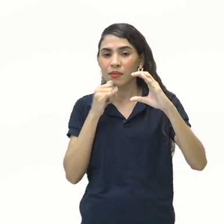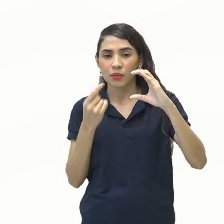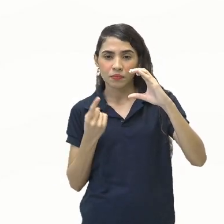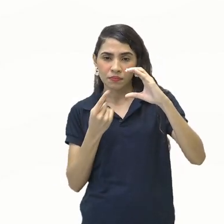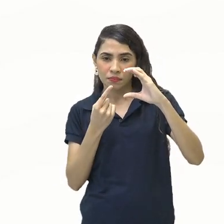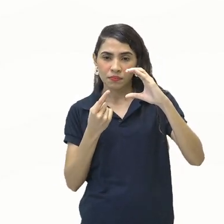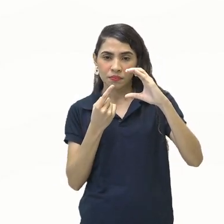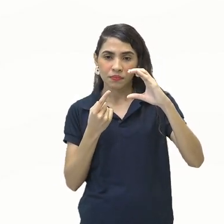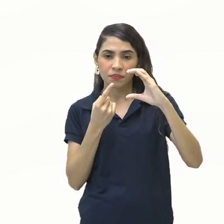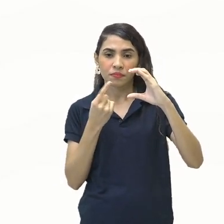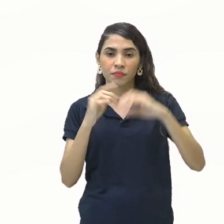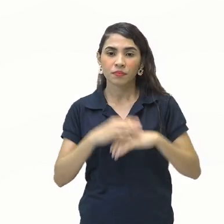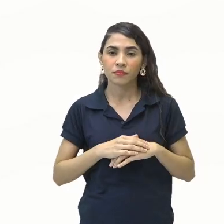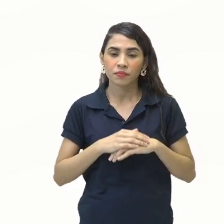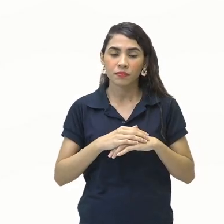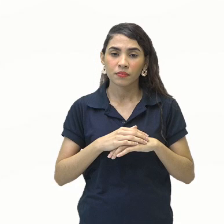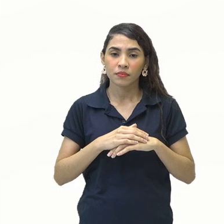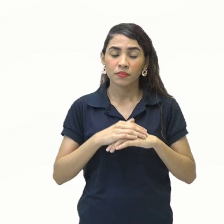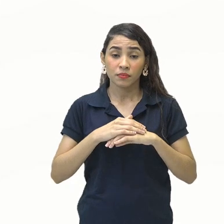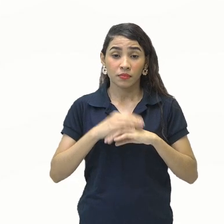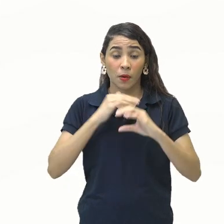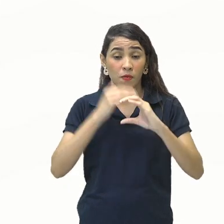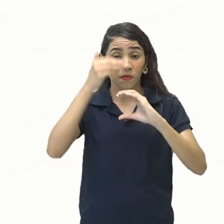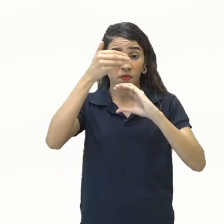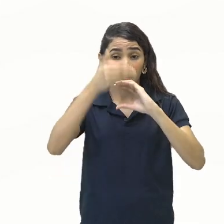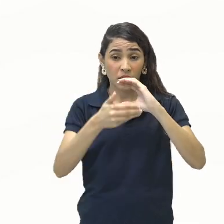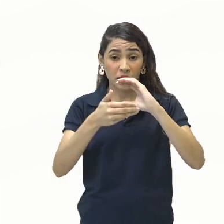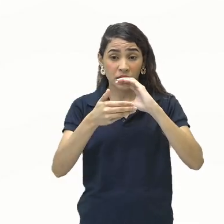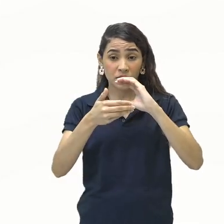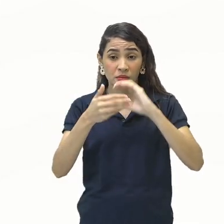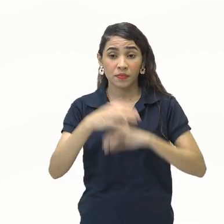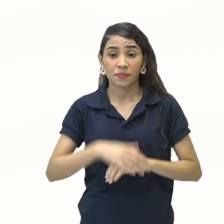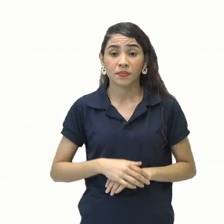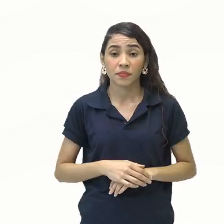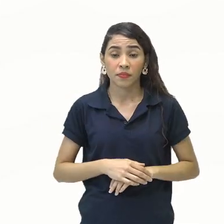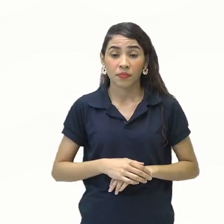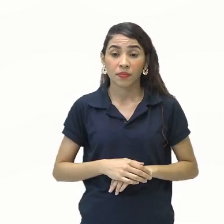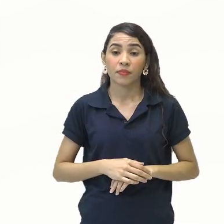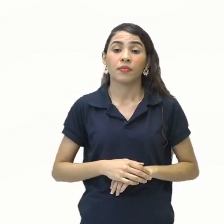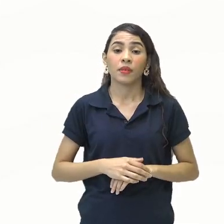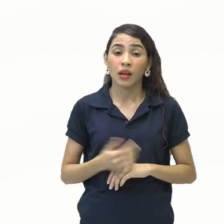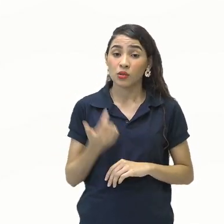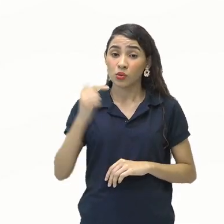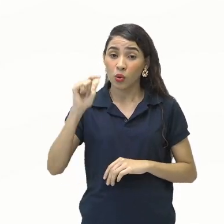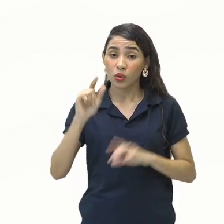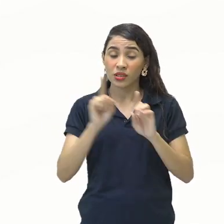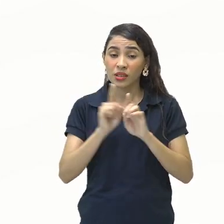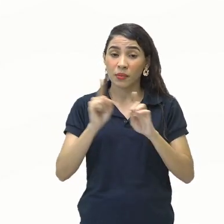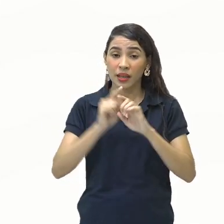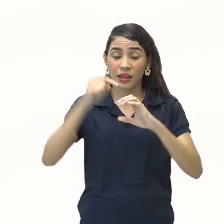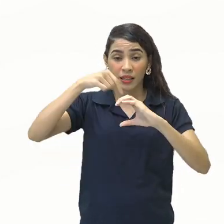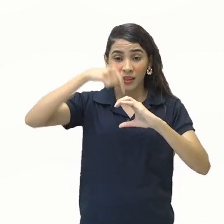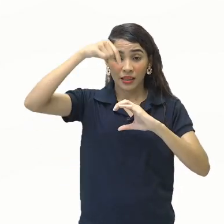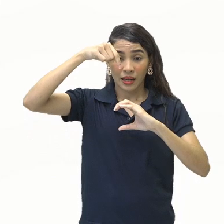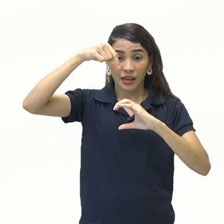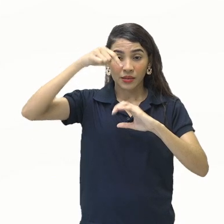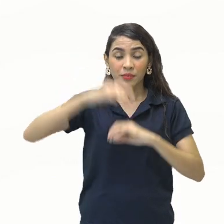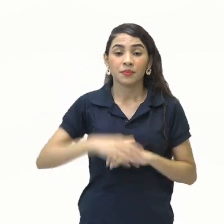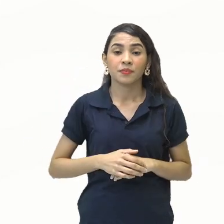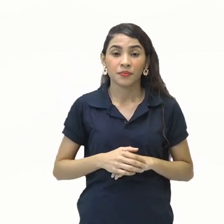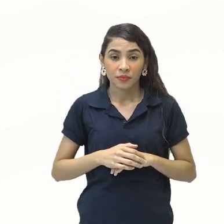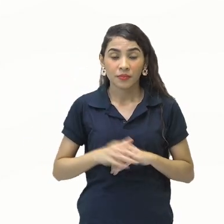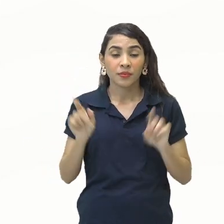e essa estrutura estaria para frente. Já as outras duas que estão com traço, elas